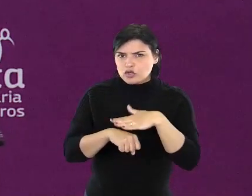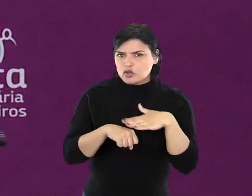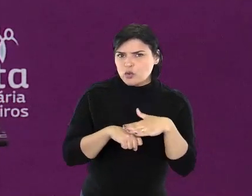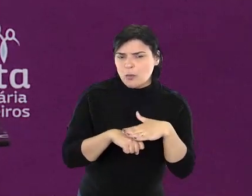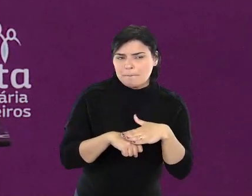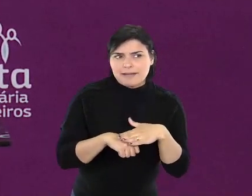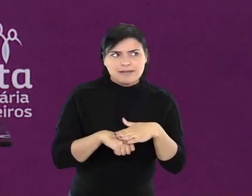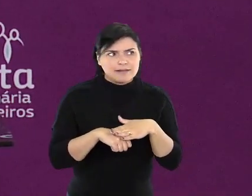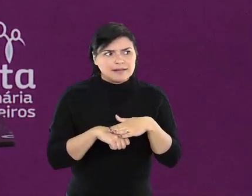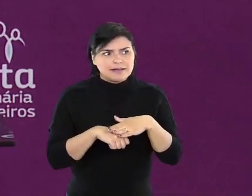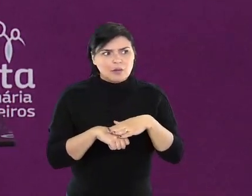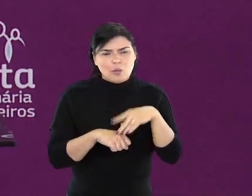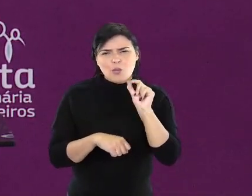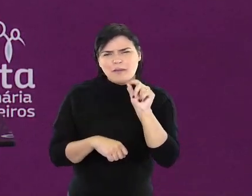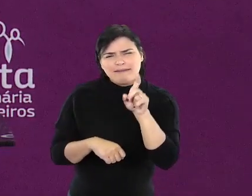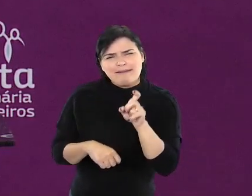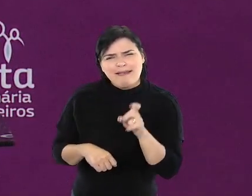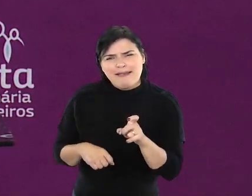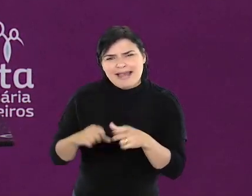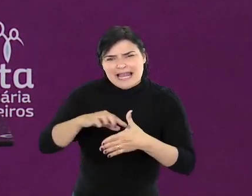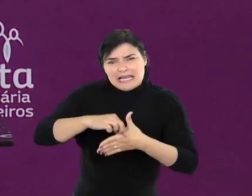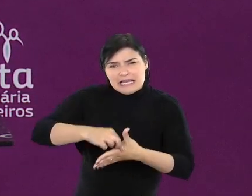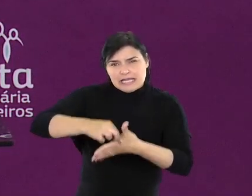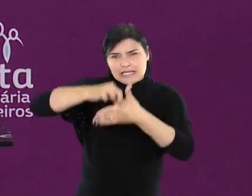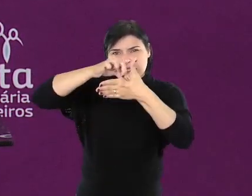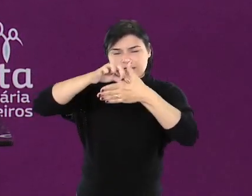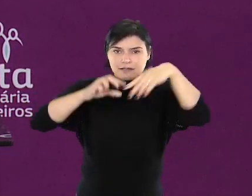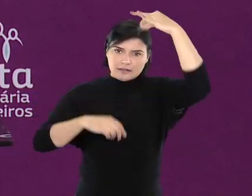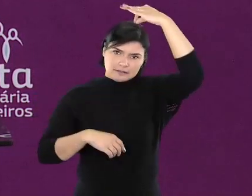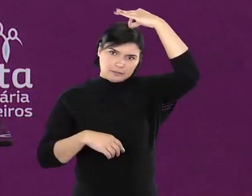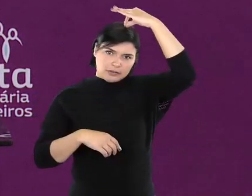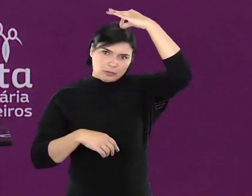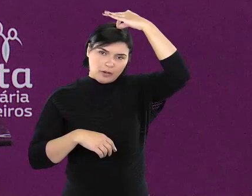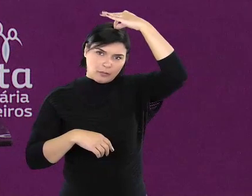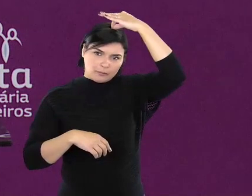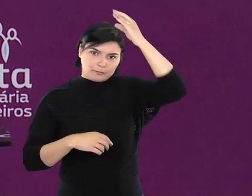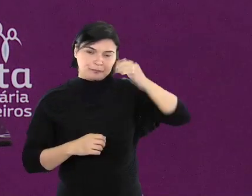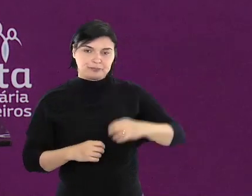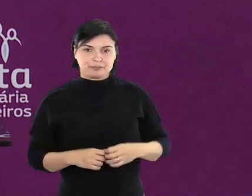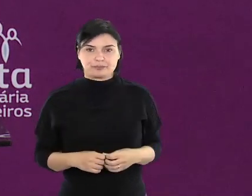ministerial ele não está trabalhando qualificações Morais